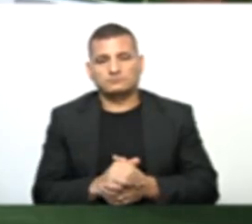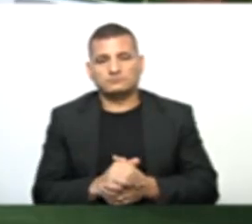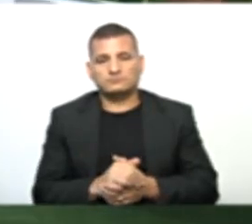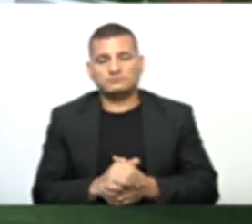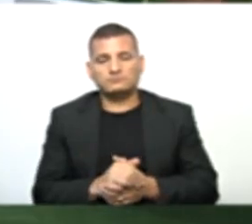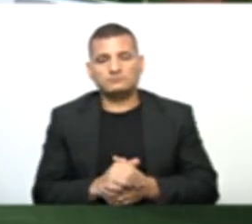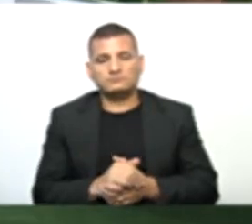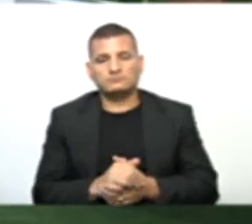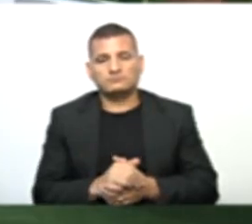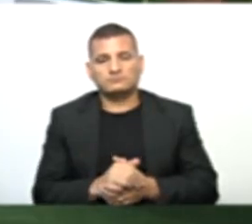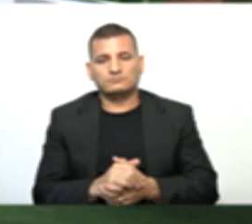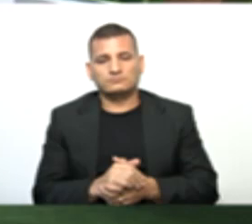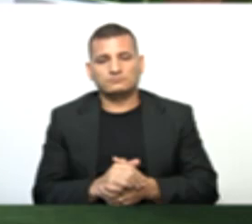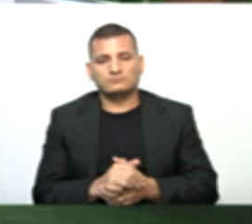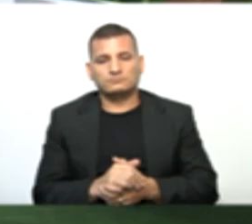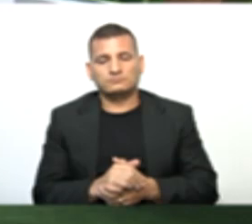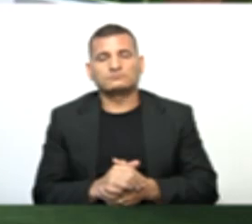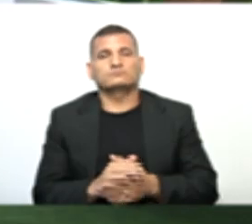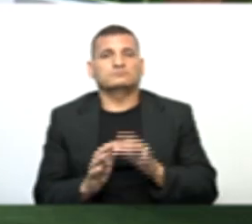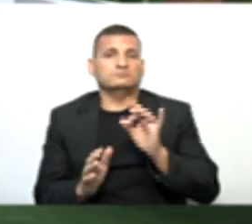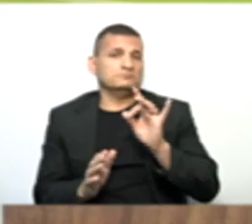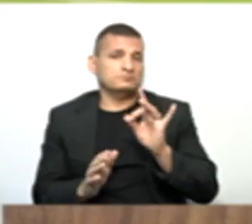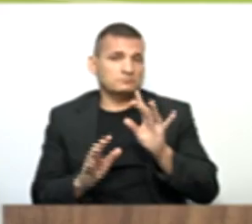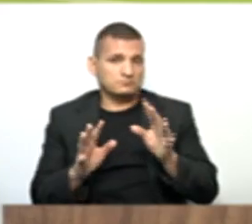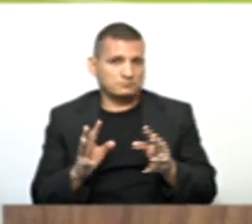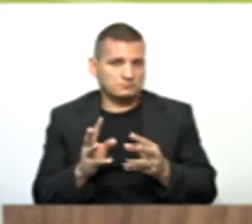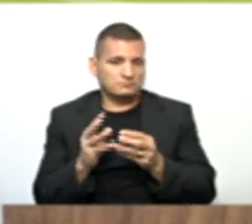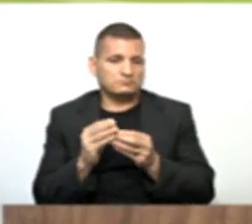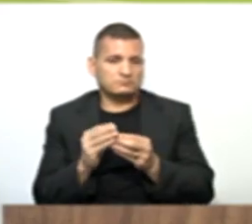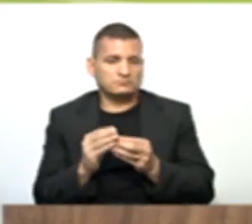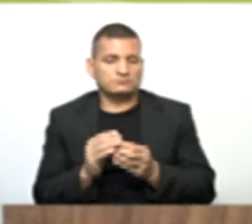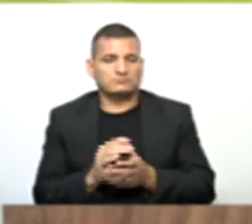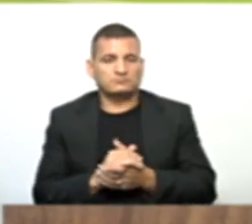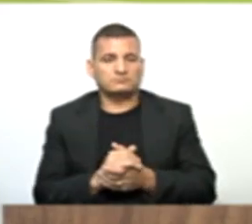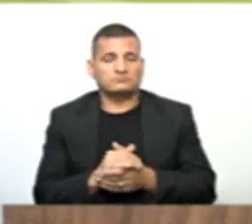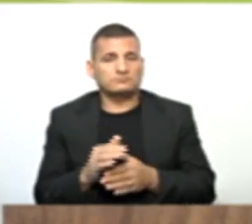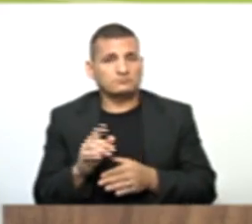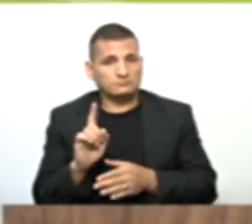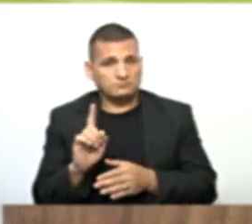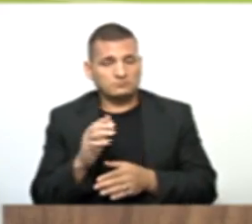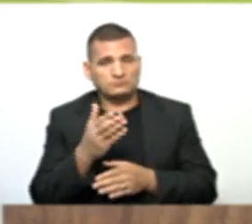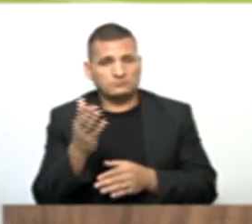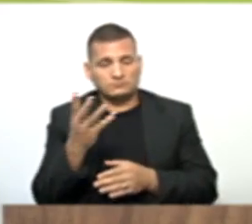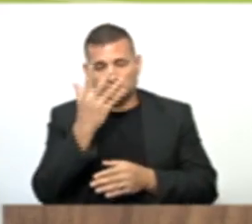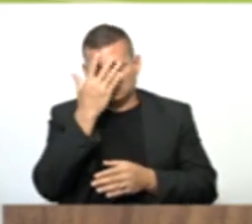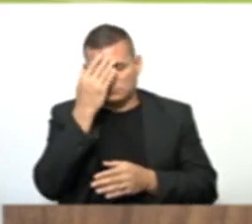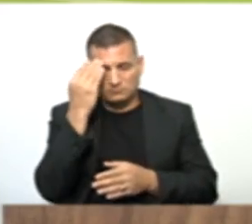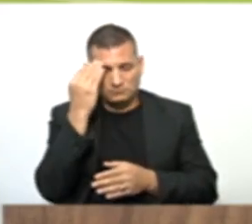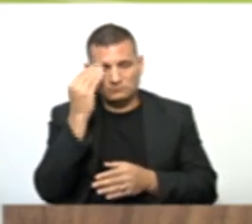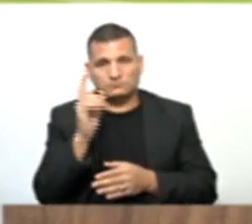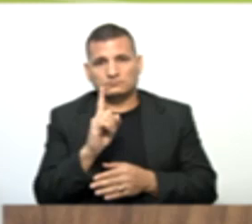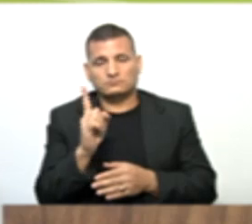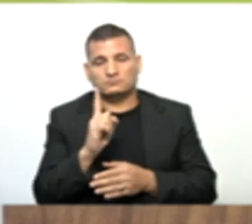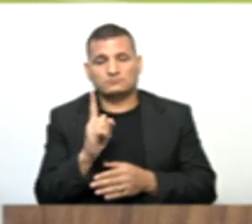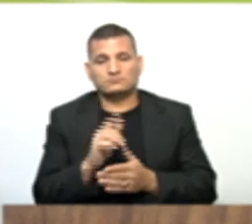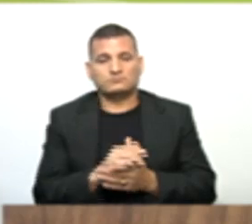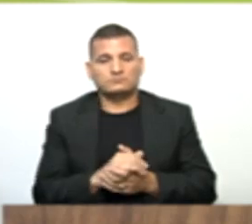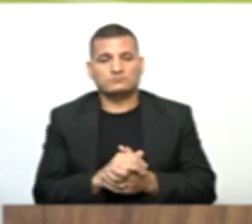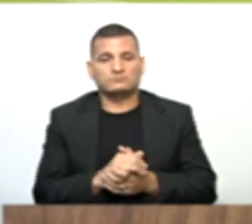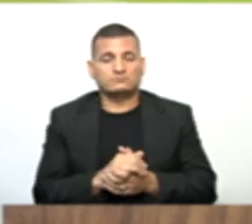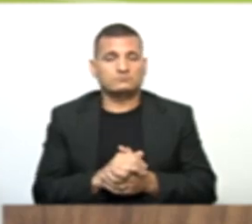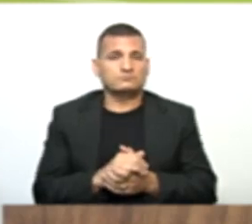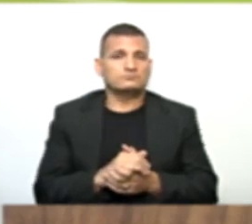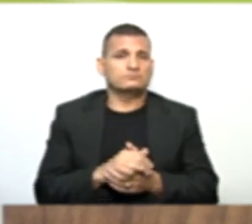Queria só fazer uma colocação aqui para vocês nunca esquecerem que quando escrevemos o